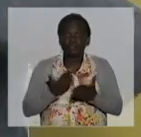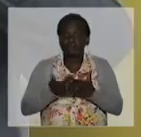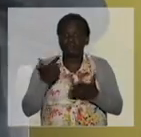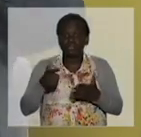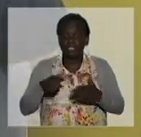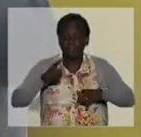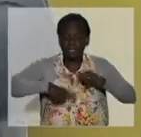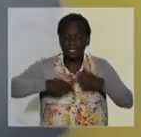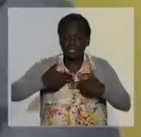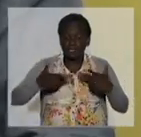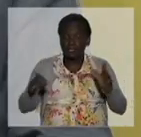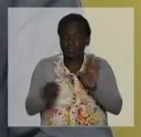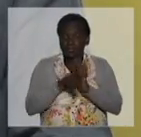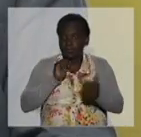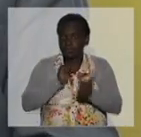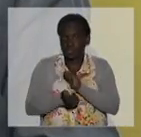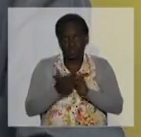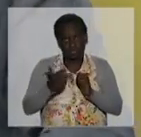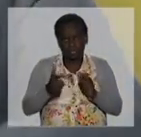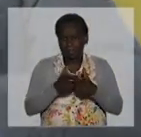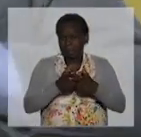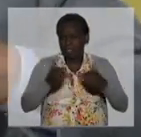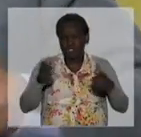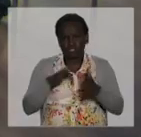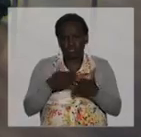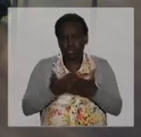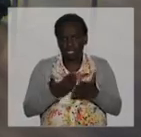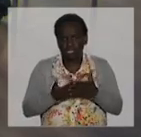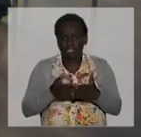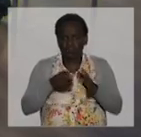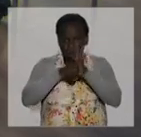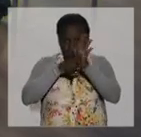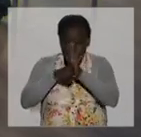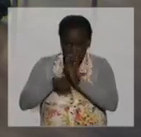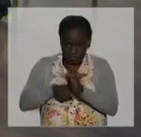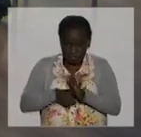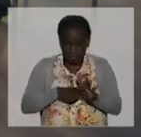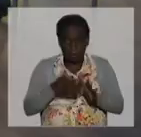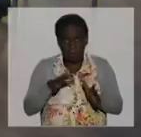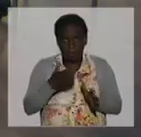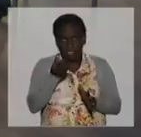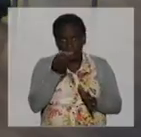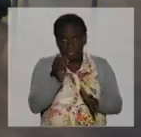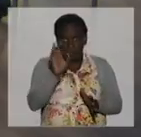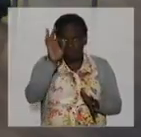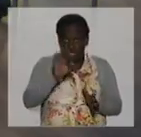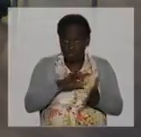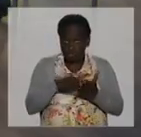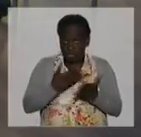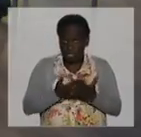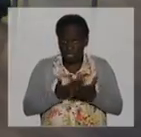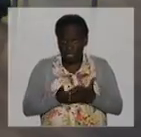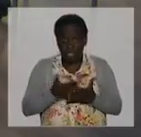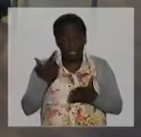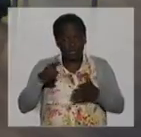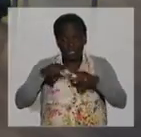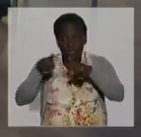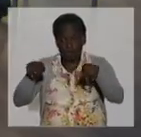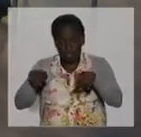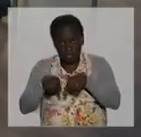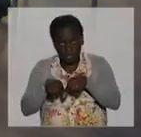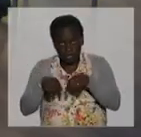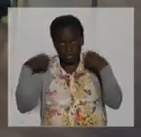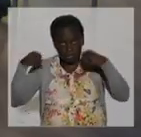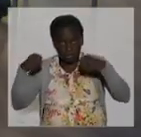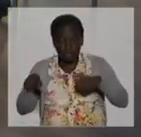têm equipamentos esportivos. A maioria das escolas tem estudo que aponta que cerca de 60% das escolas ou não tem quadra ou